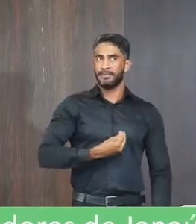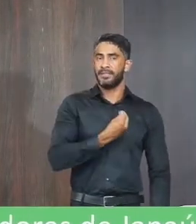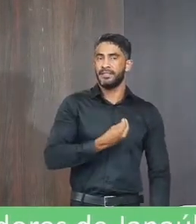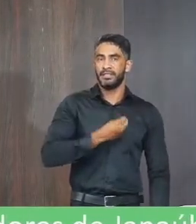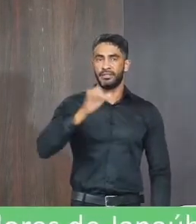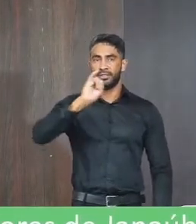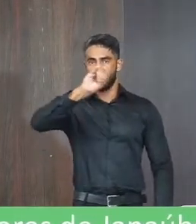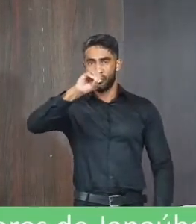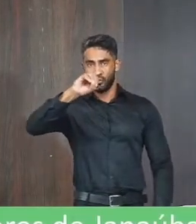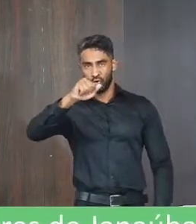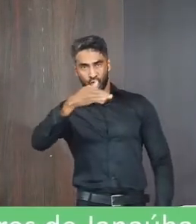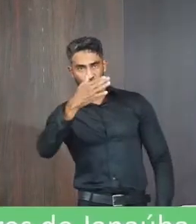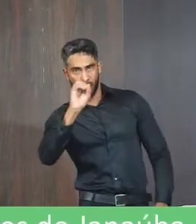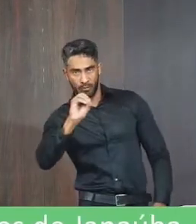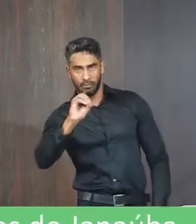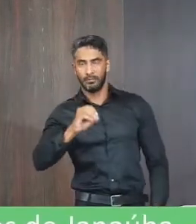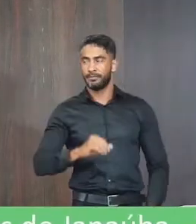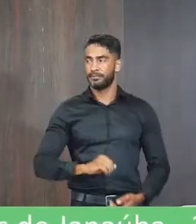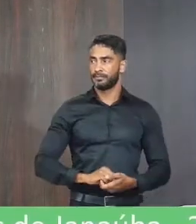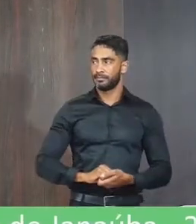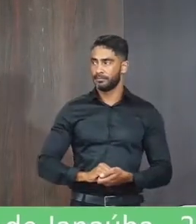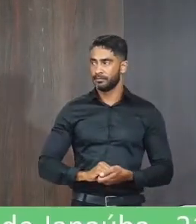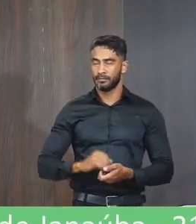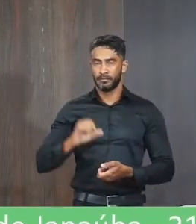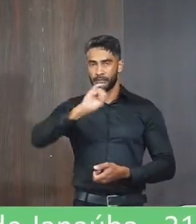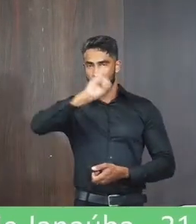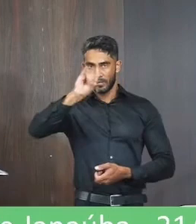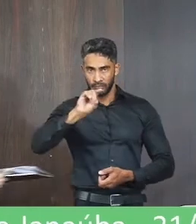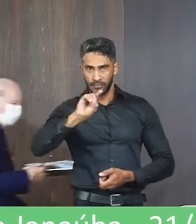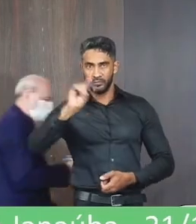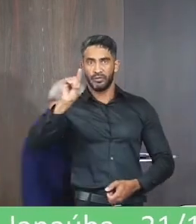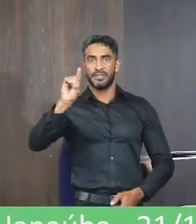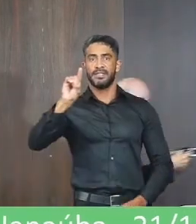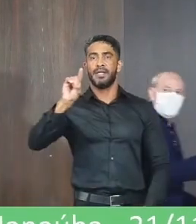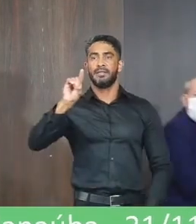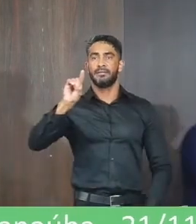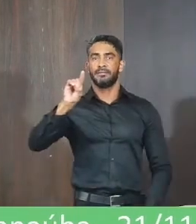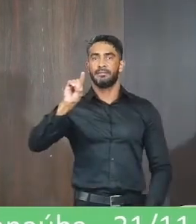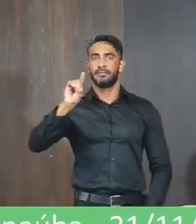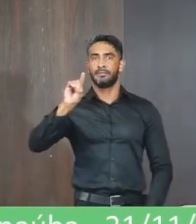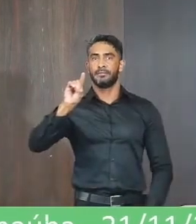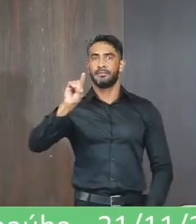presente. João Pereira da Silva, José Tacísio Mendes.